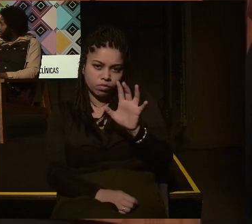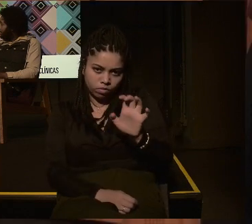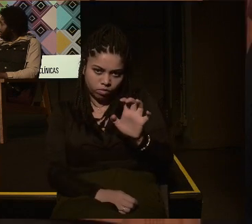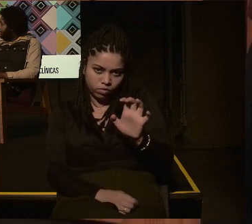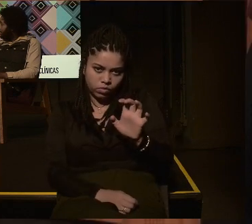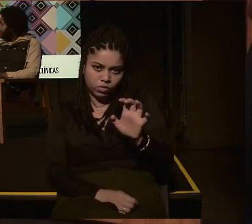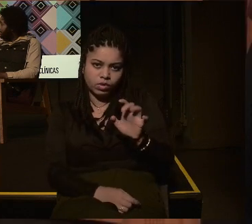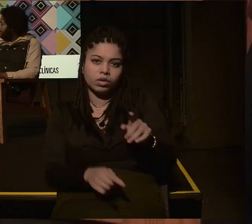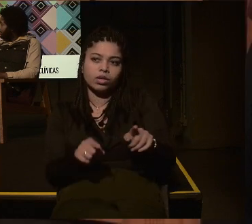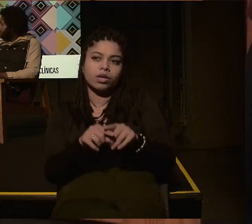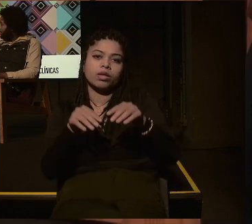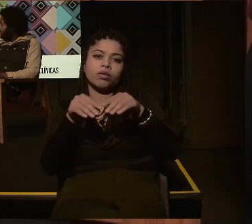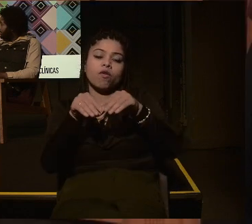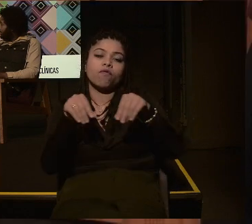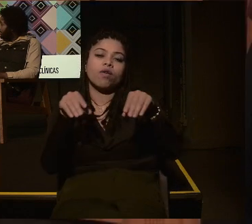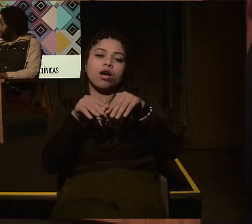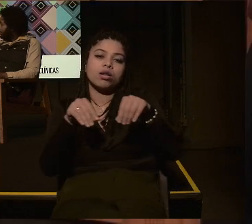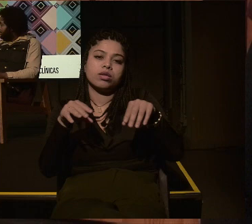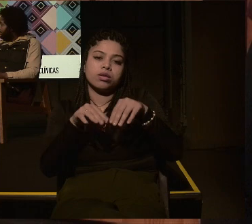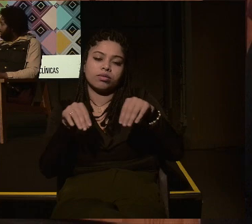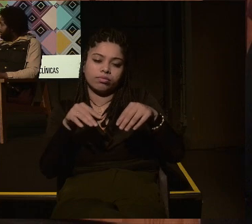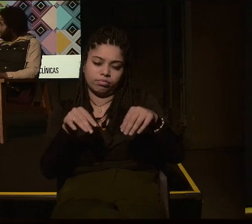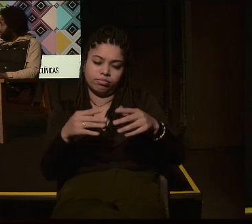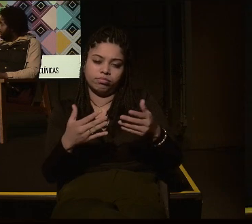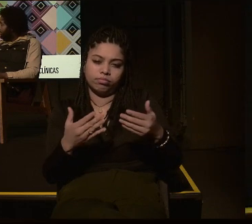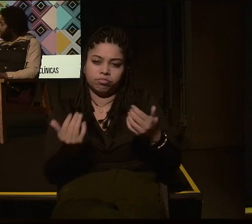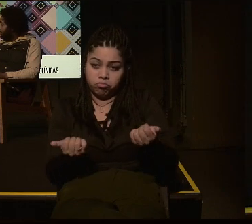e farinha.